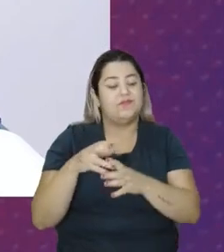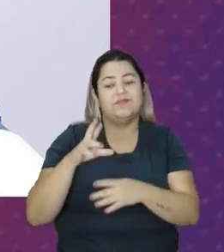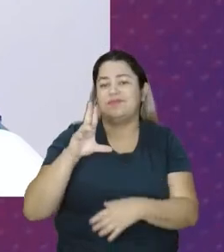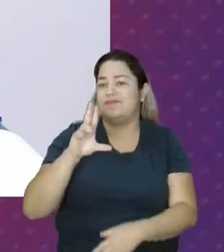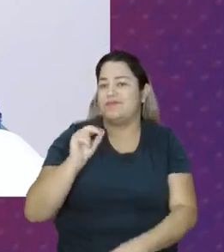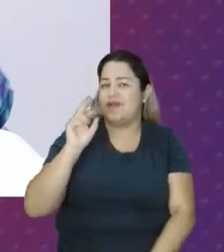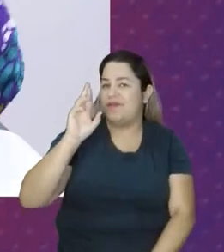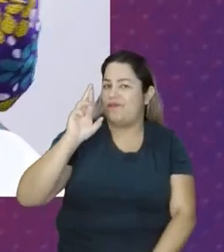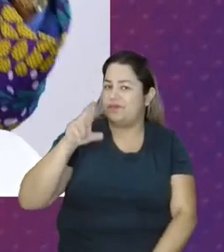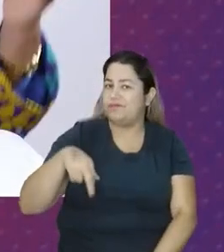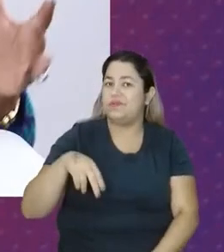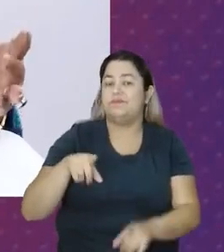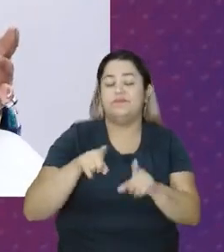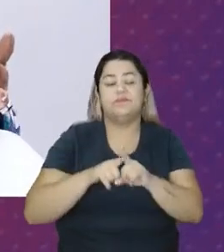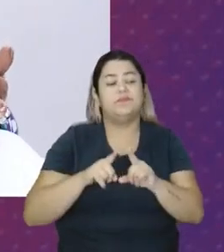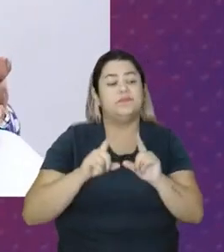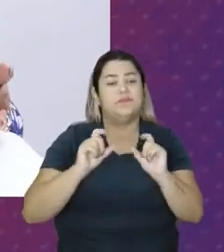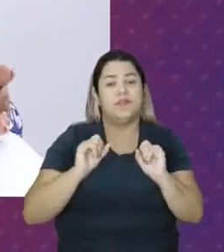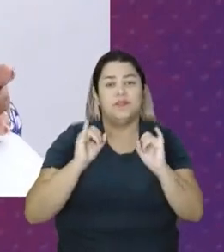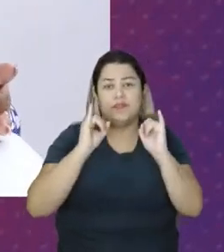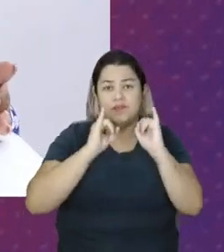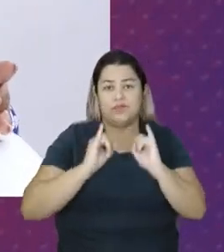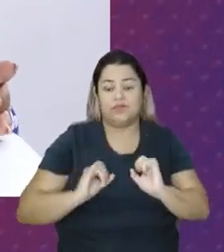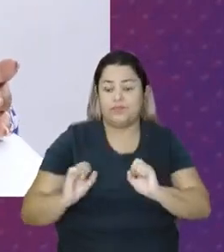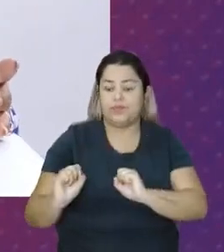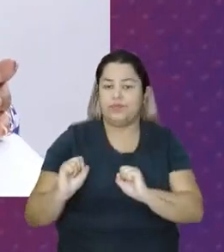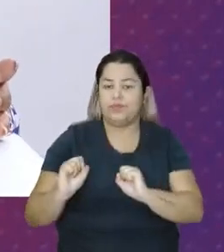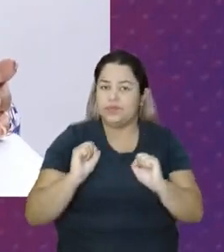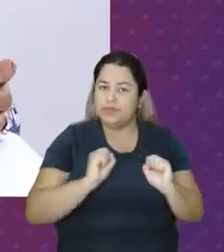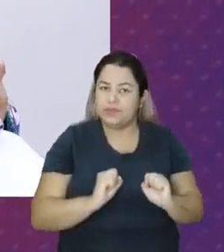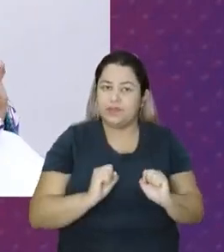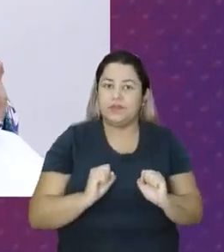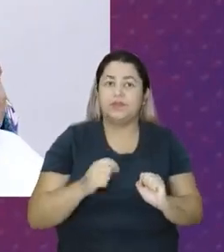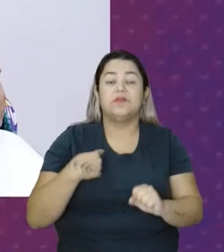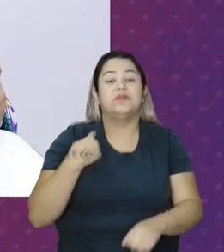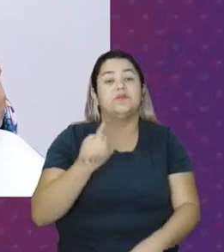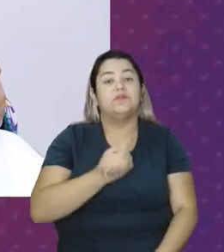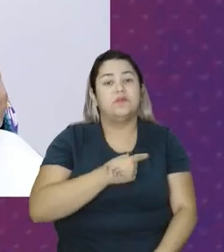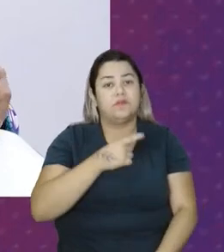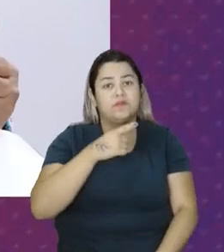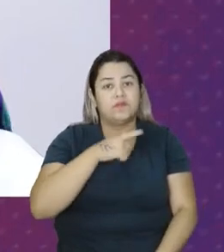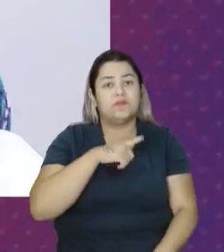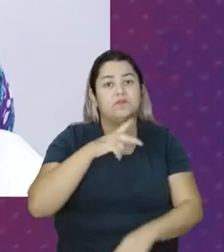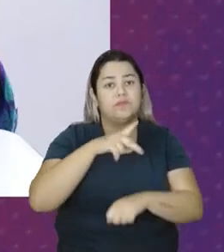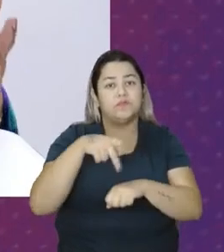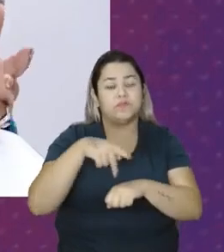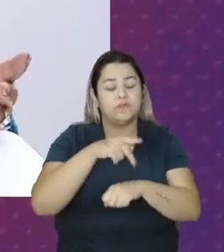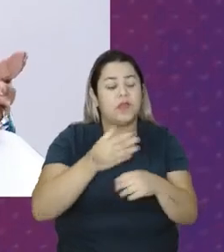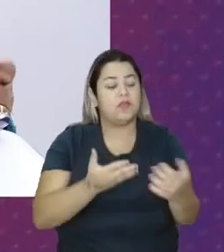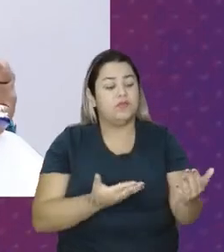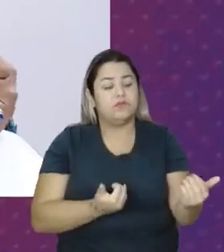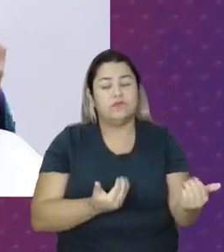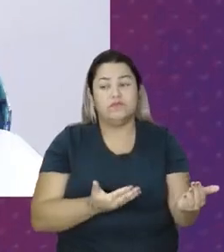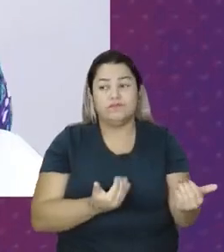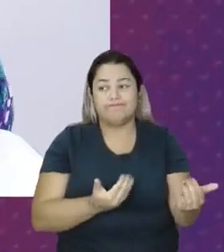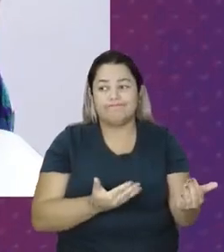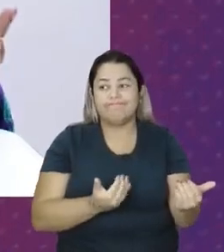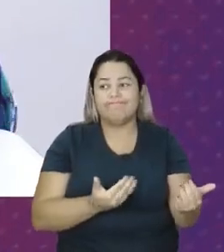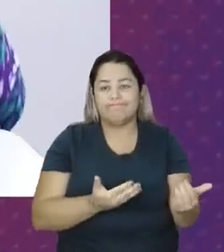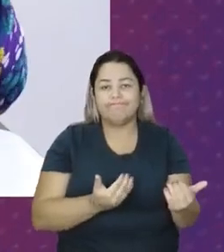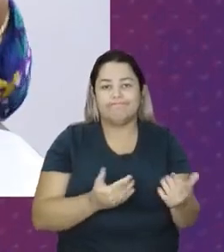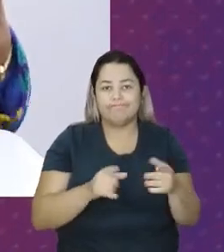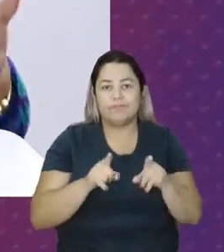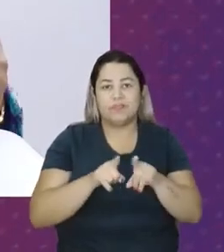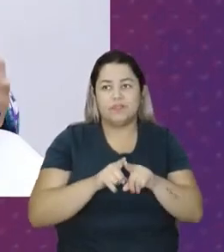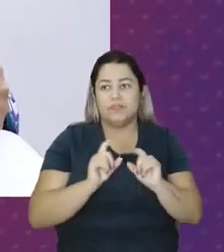refletido na fotografia do poder, né? Nós temos um país jovem, né? Tem uma